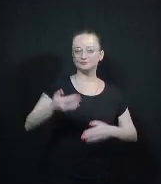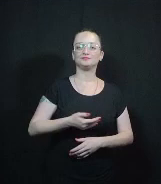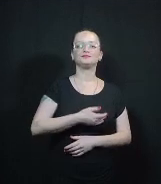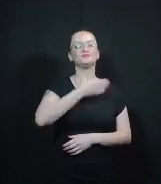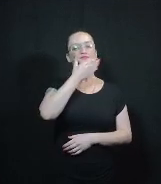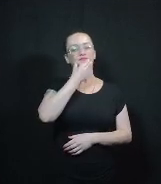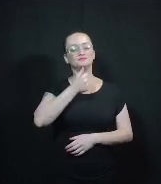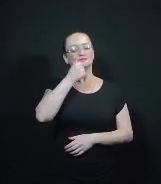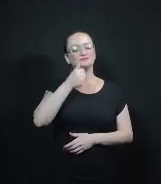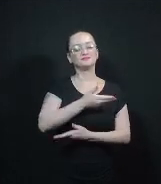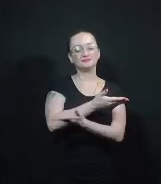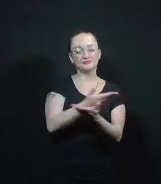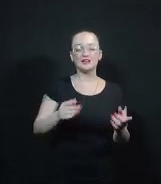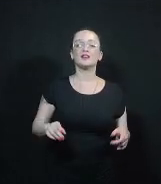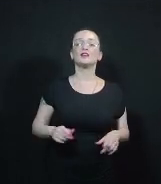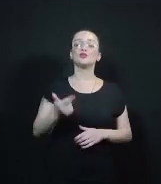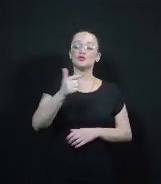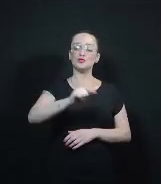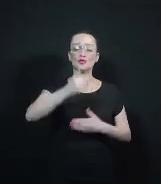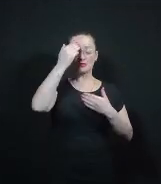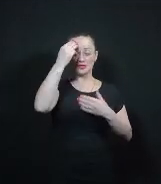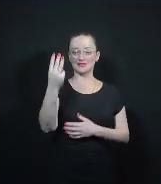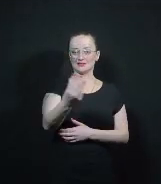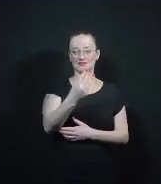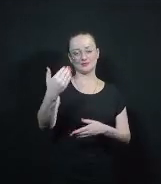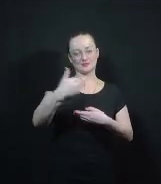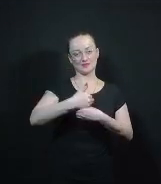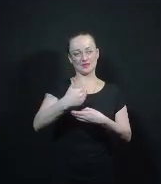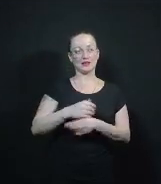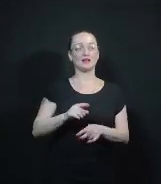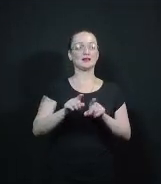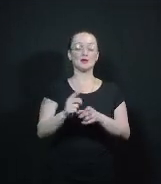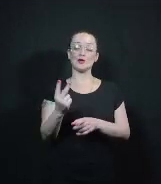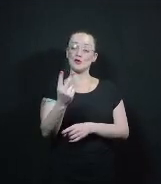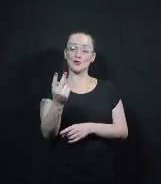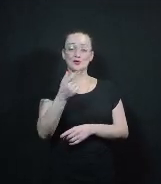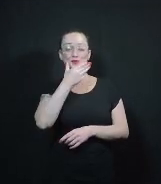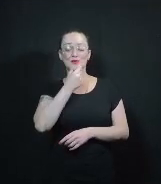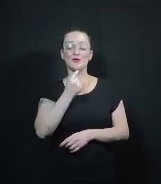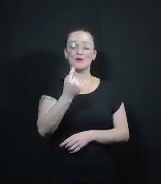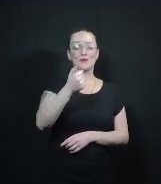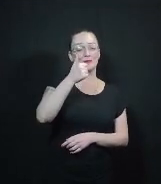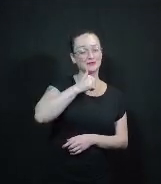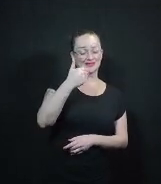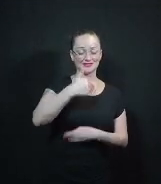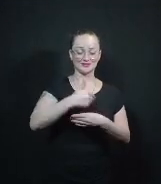de novo, obrigado aos 3, aos 2 e à Natália, que participaram hoje.